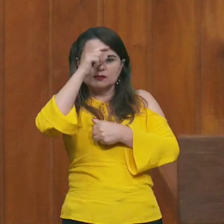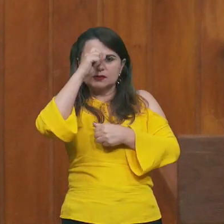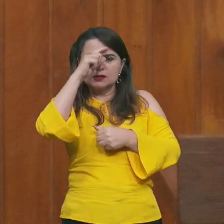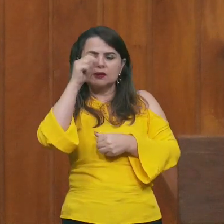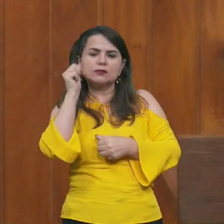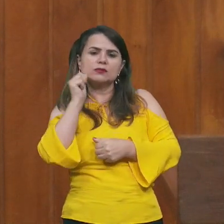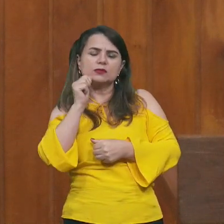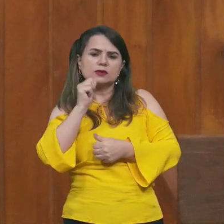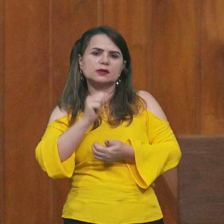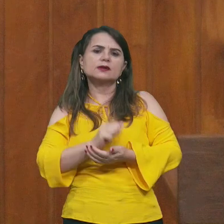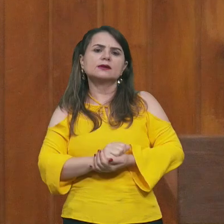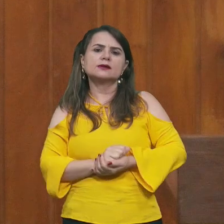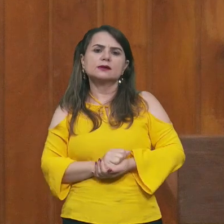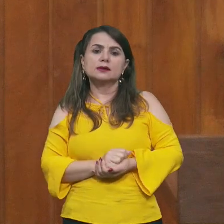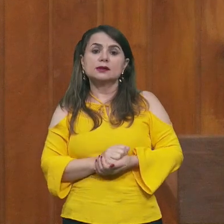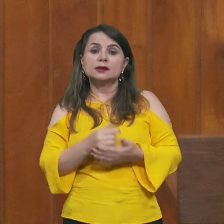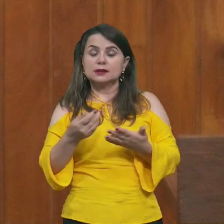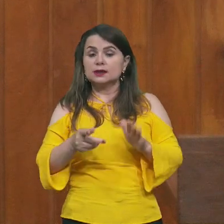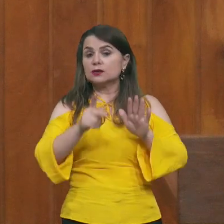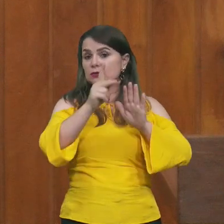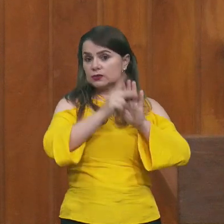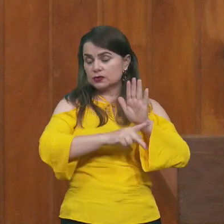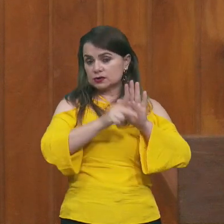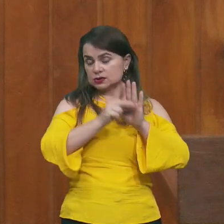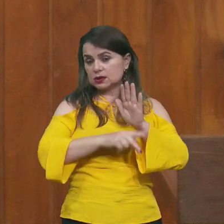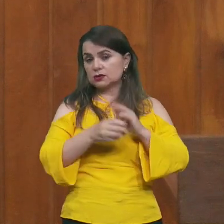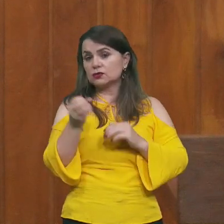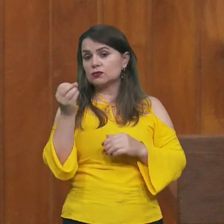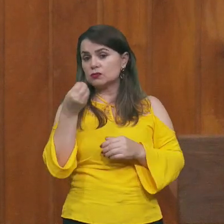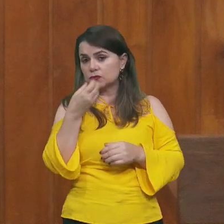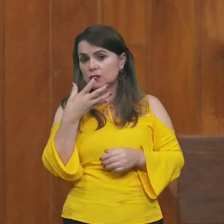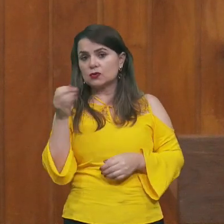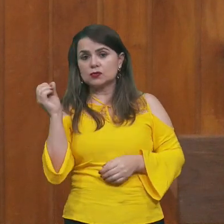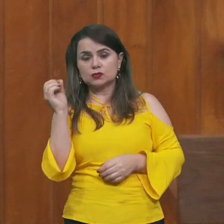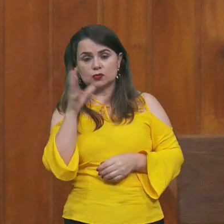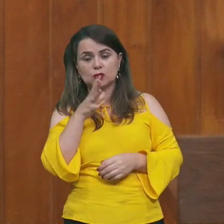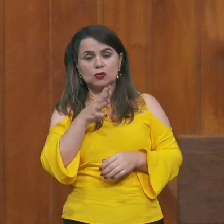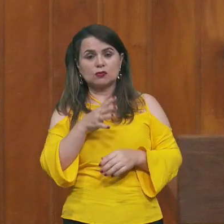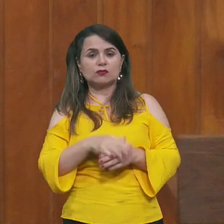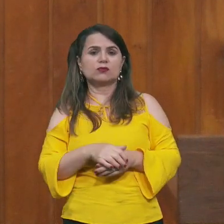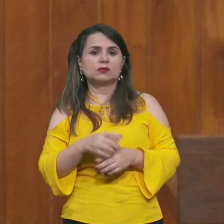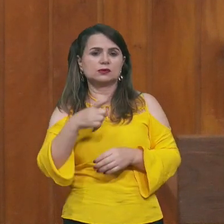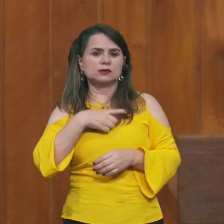do Hospital Materno Infantil. É um projeto arquitetônico moderno, com inclusão digital,